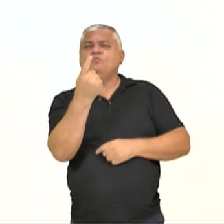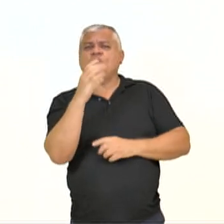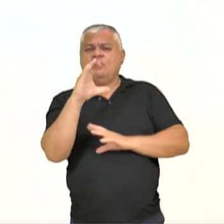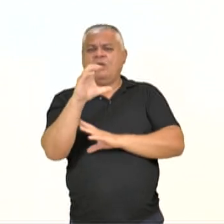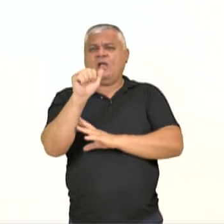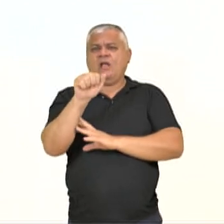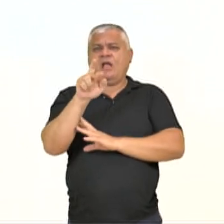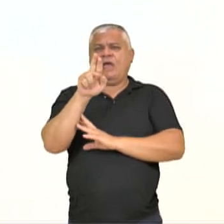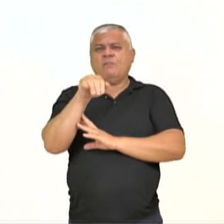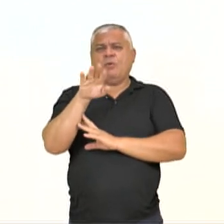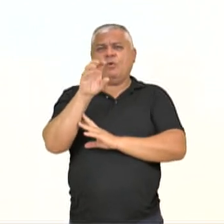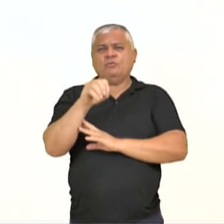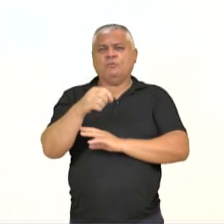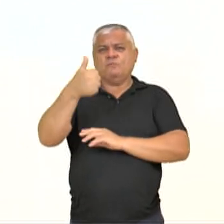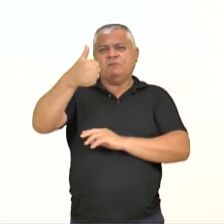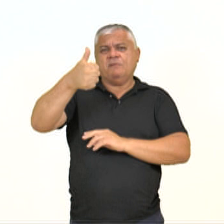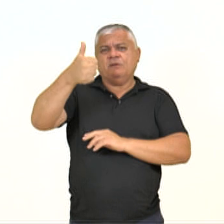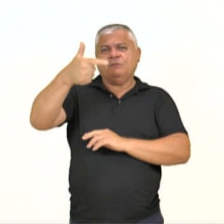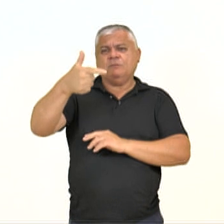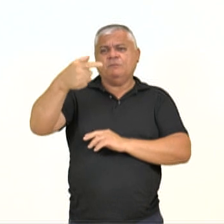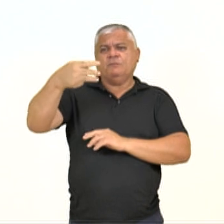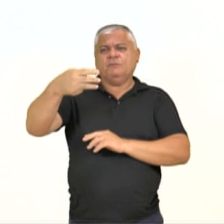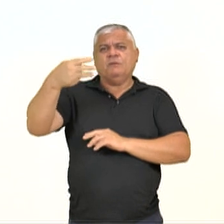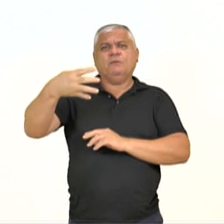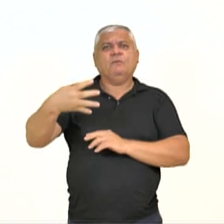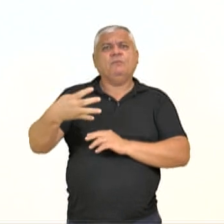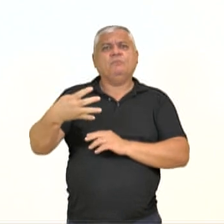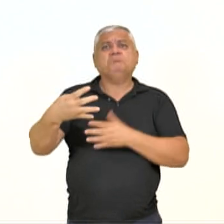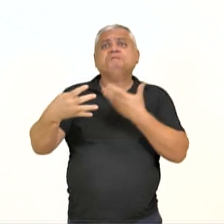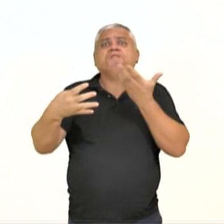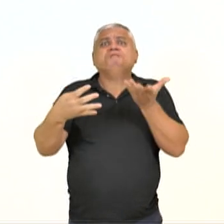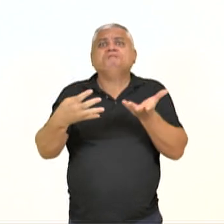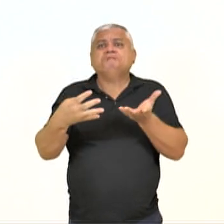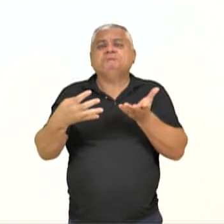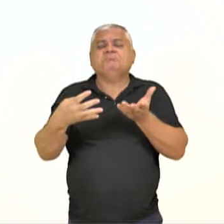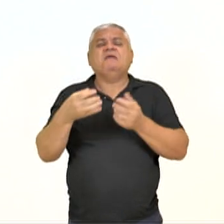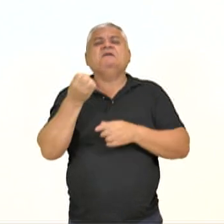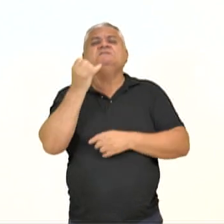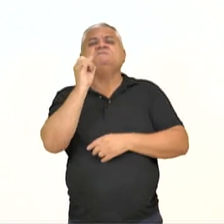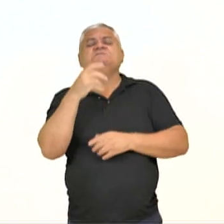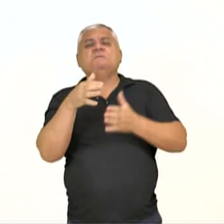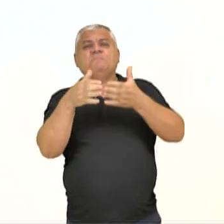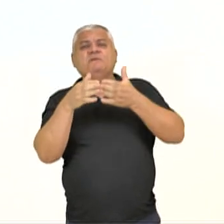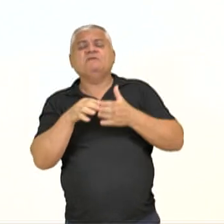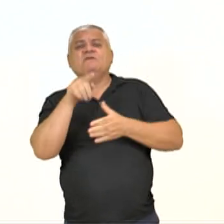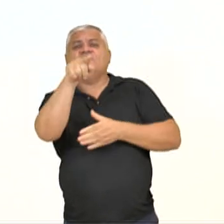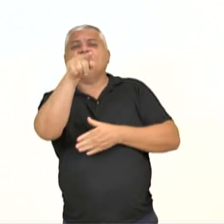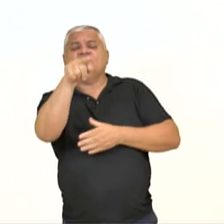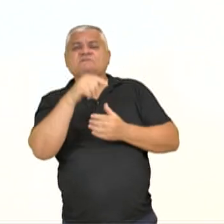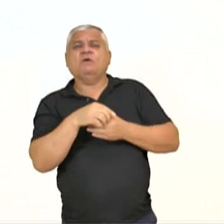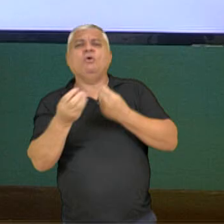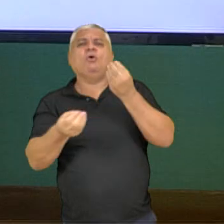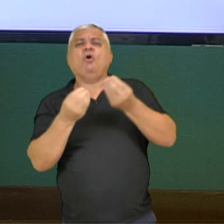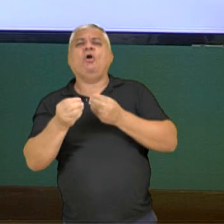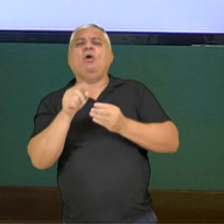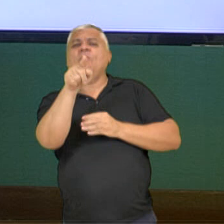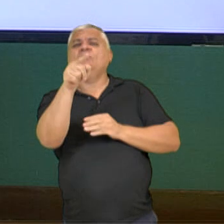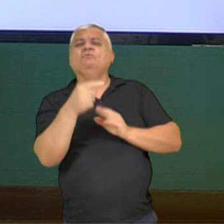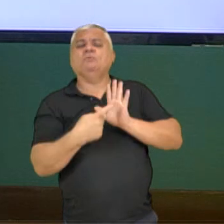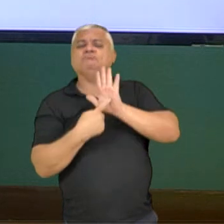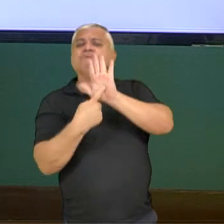primário, secundário, terciário ou quaternário? Se pedisse para representar você, qual seria a